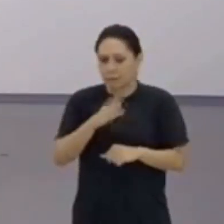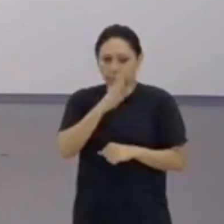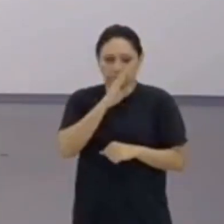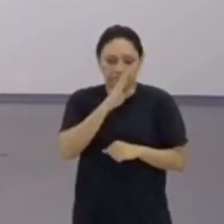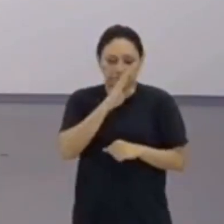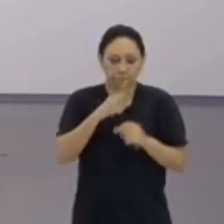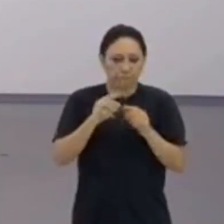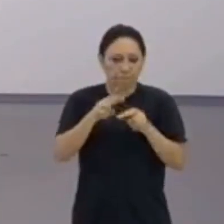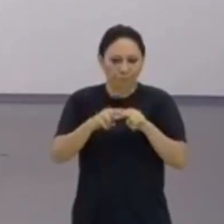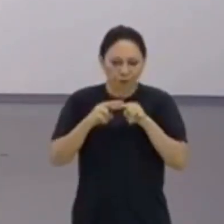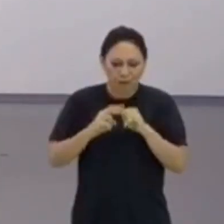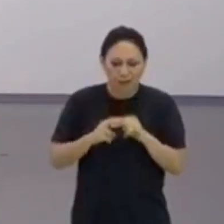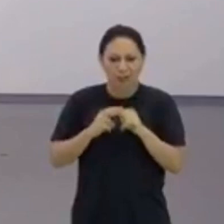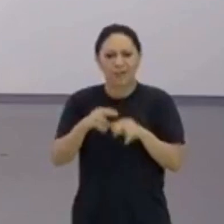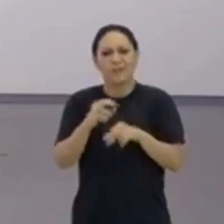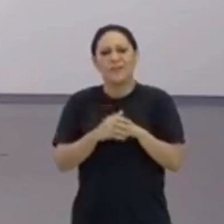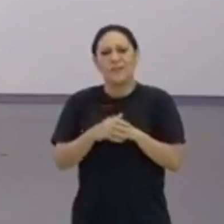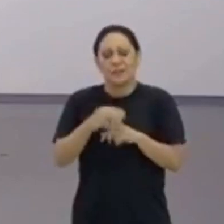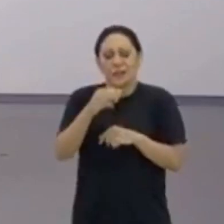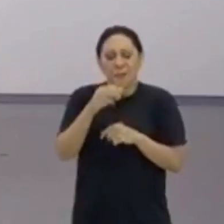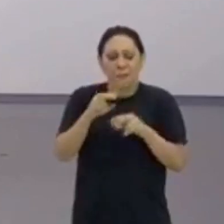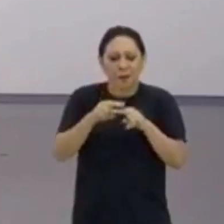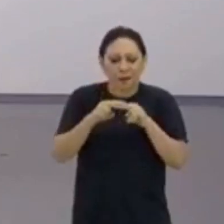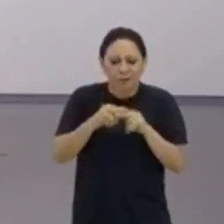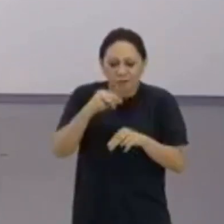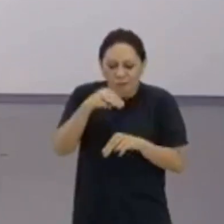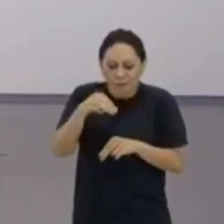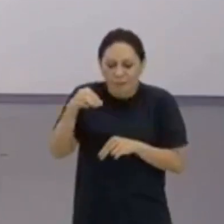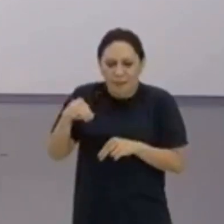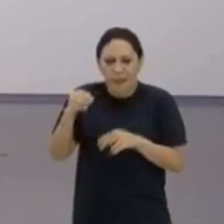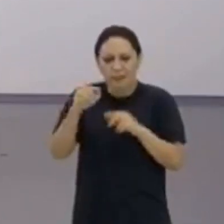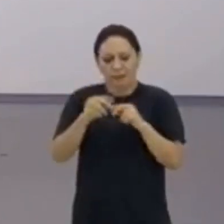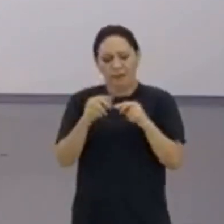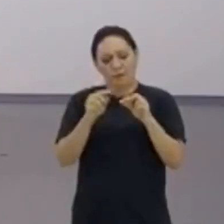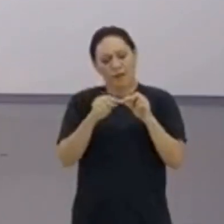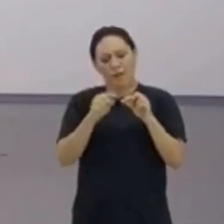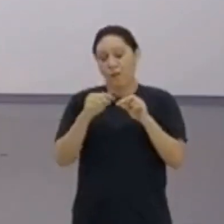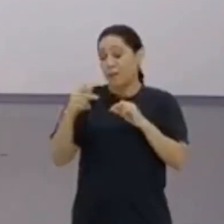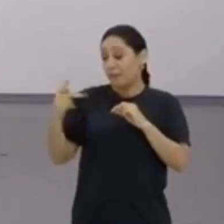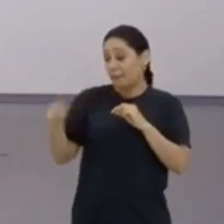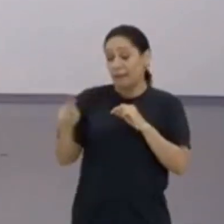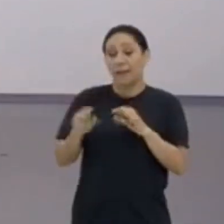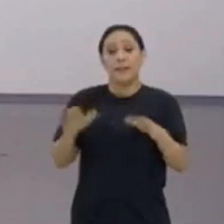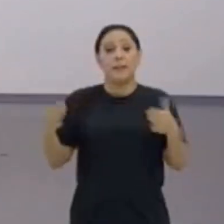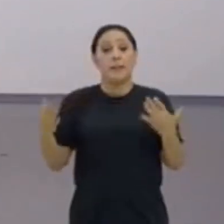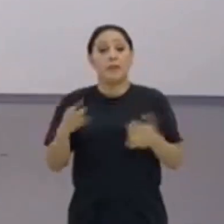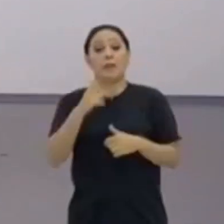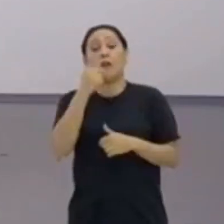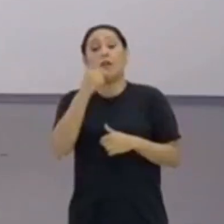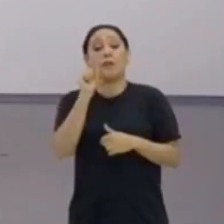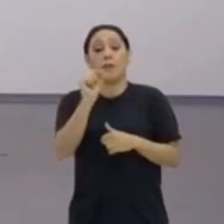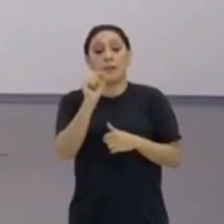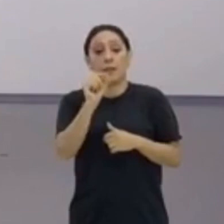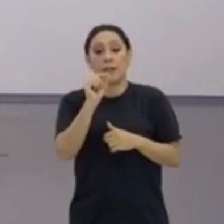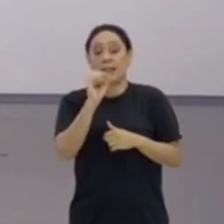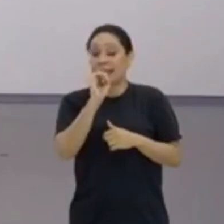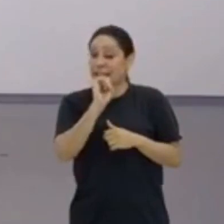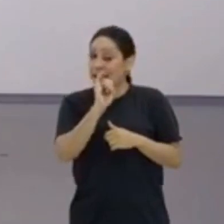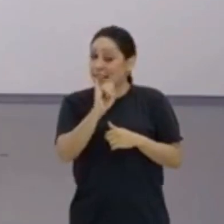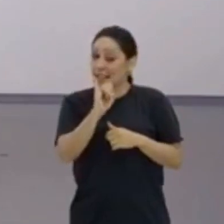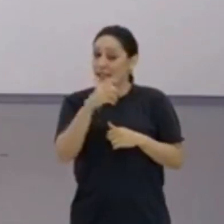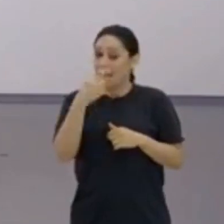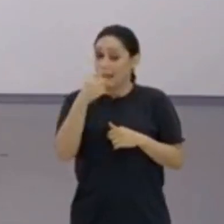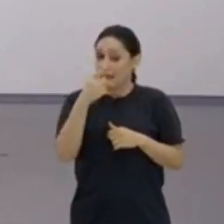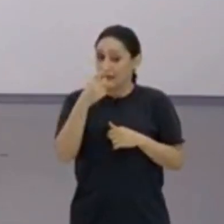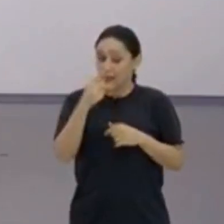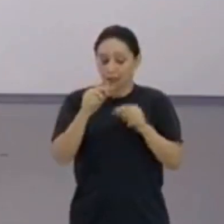causa de alguns milímetros da unha dela. Tudo bem? O que é que eu quero falar com você? Se você está falando de unha, você não vai medir em